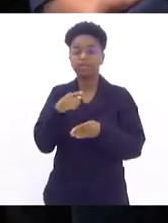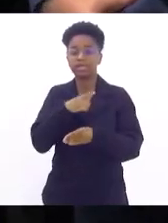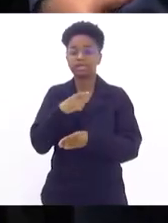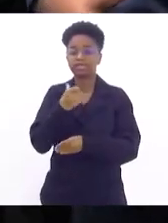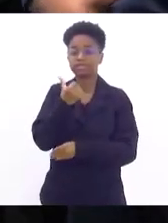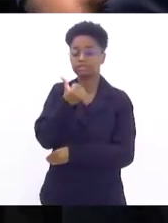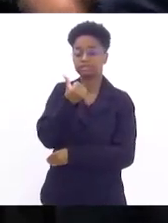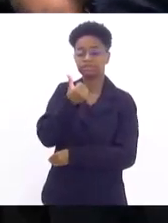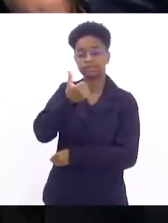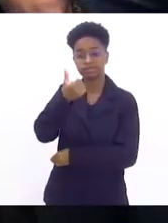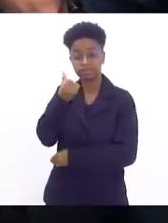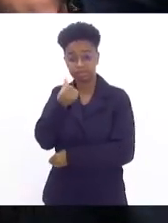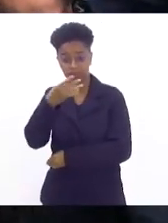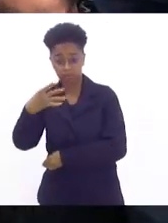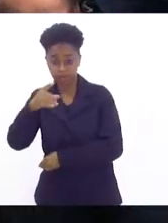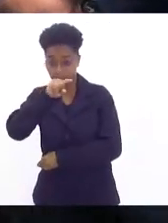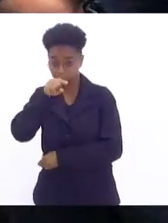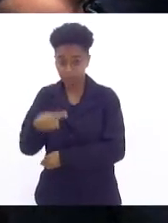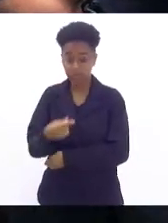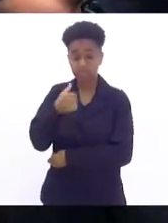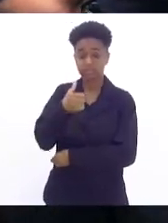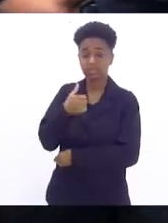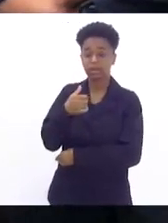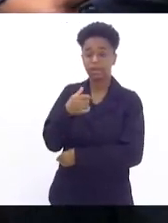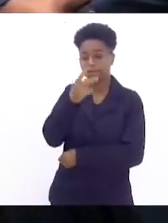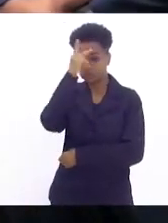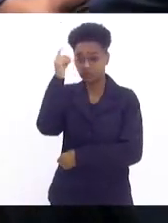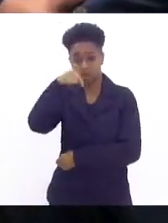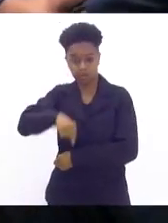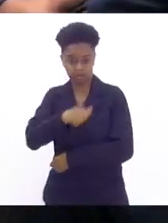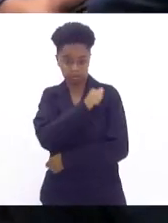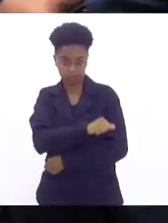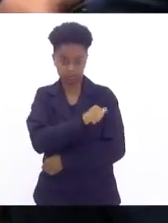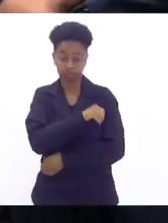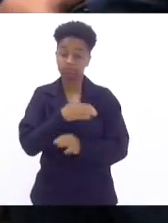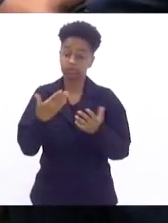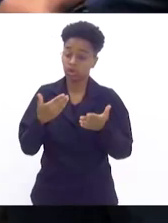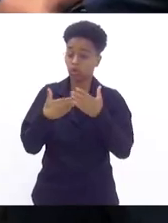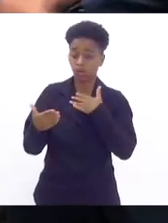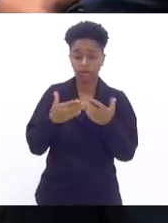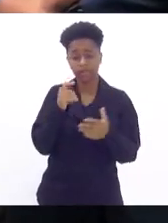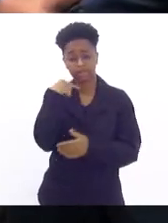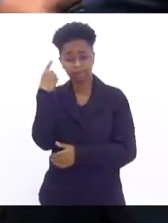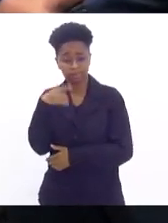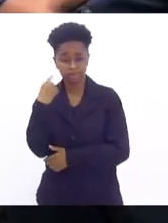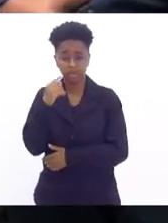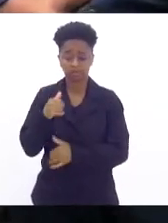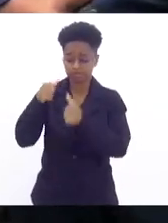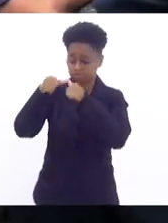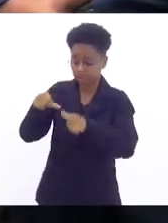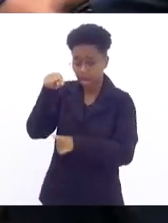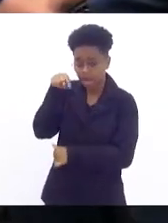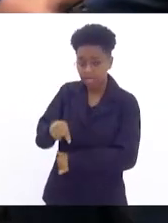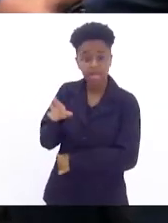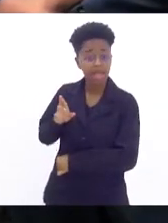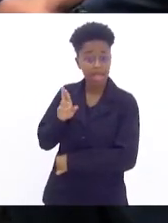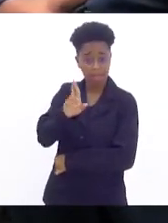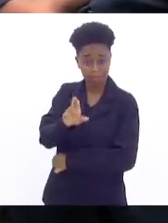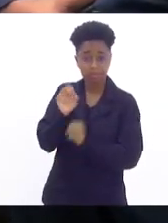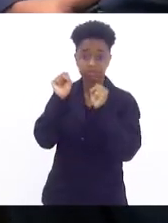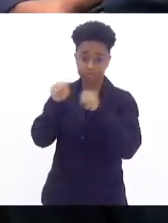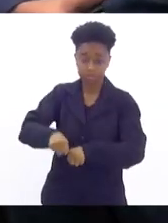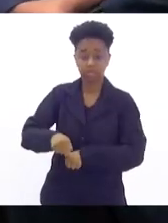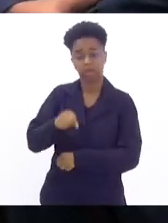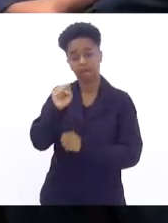174.132 pessoas no estado do Rio de Janeiro assim como qualquer Deputado e deputado que esteja aqui representam